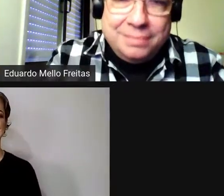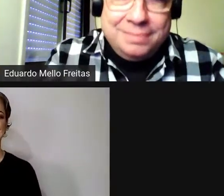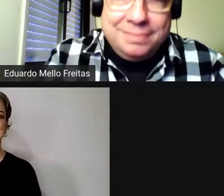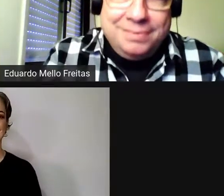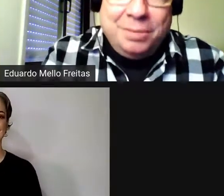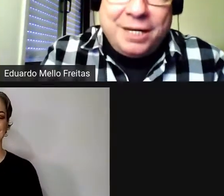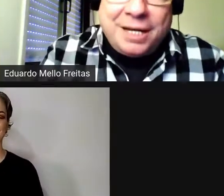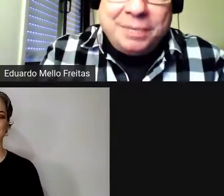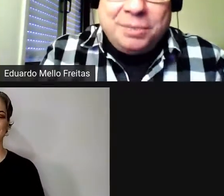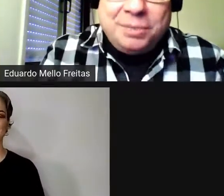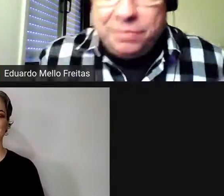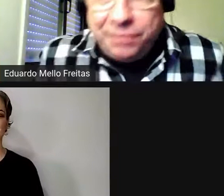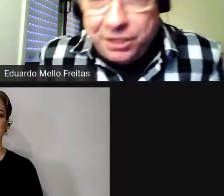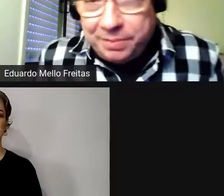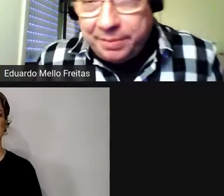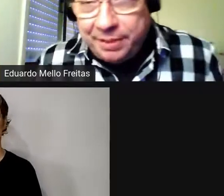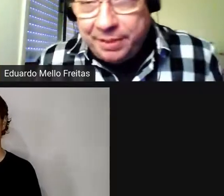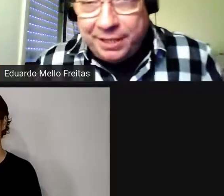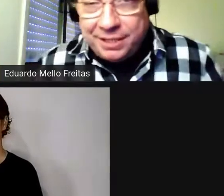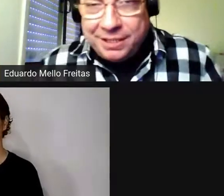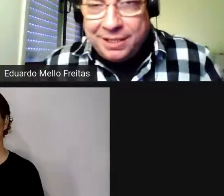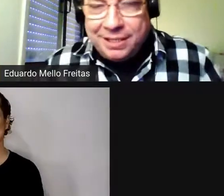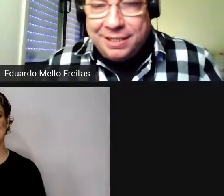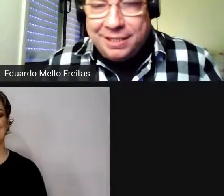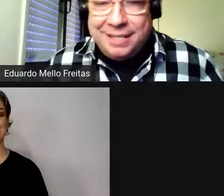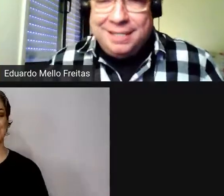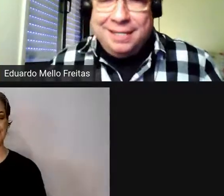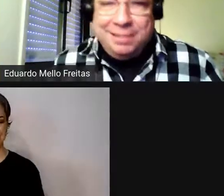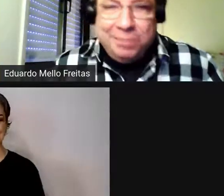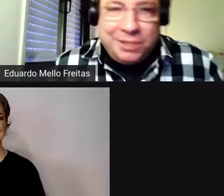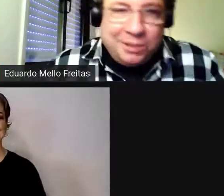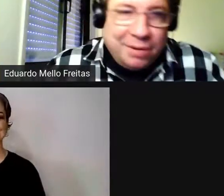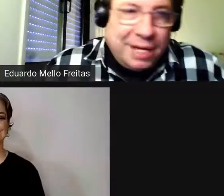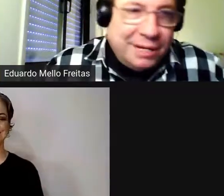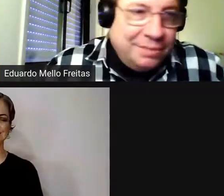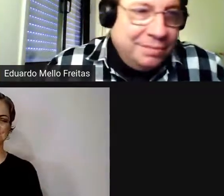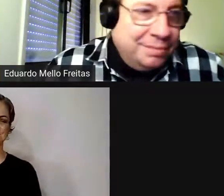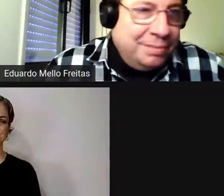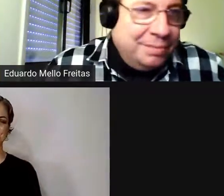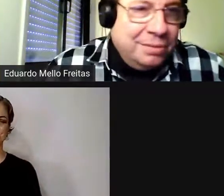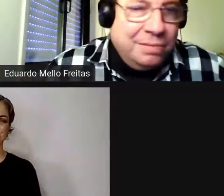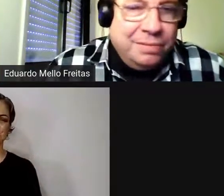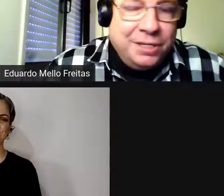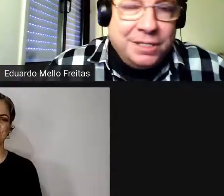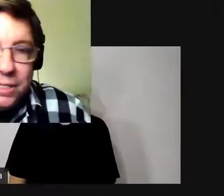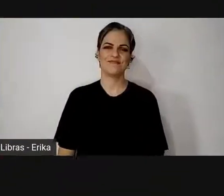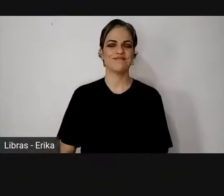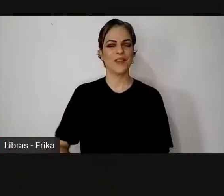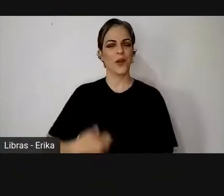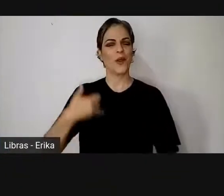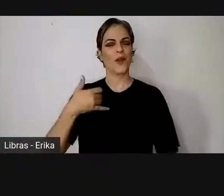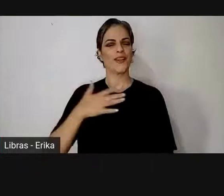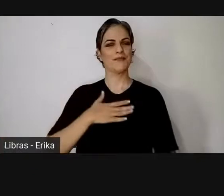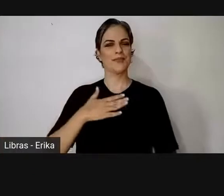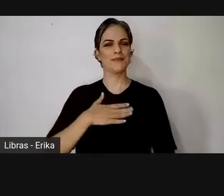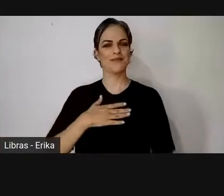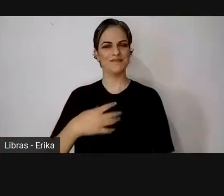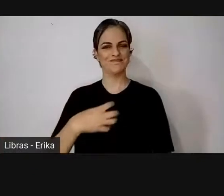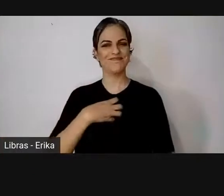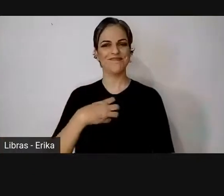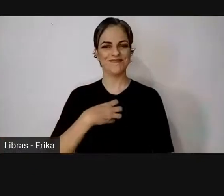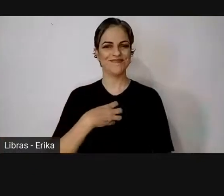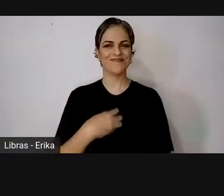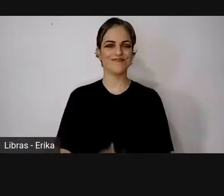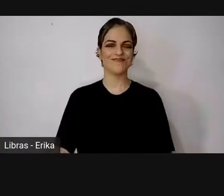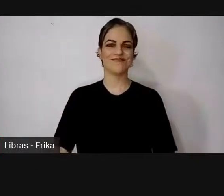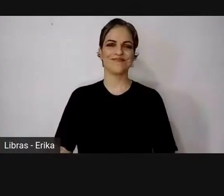contigo. Obrigado pelo convite, primeiramente, né? Me sinto honrado pelo convite. E até